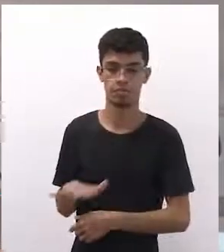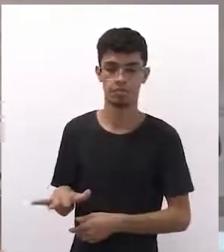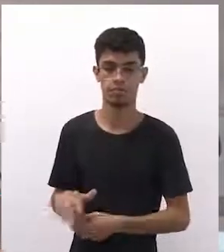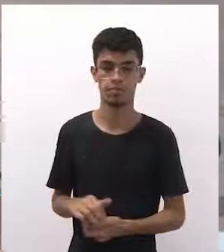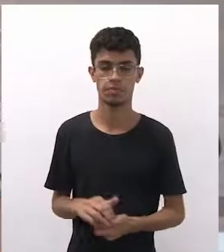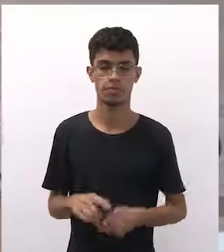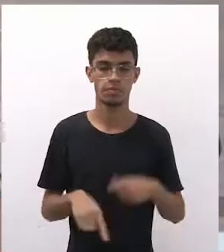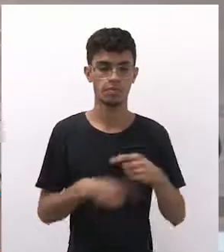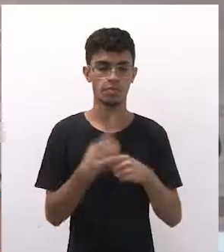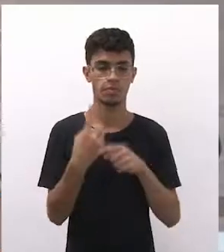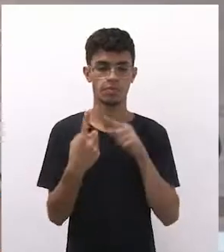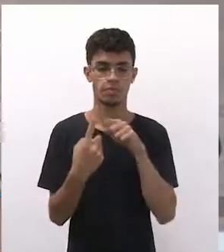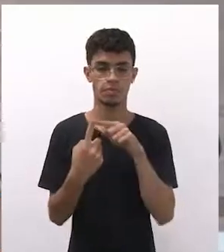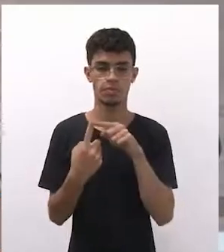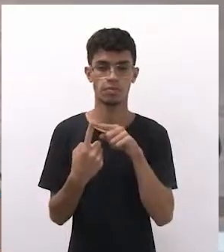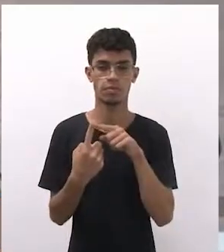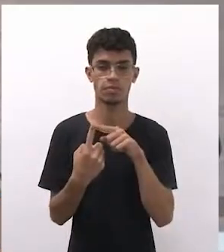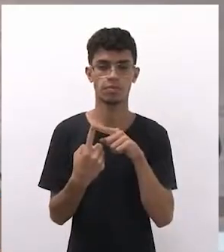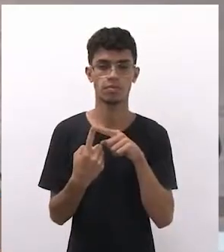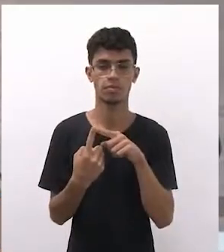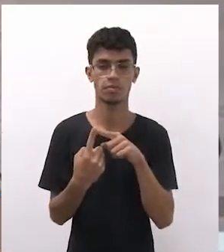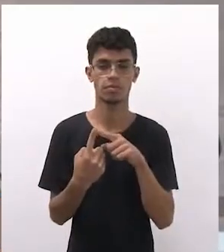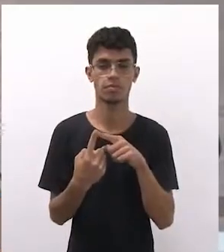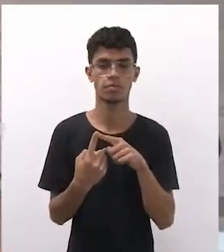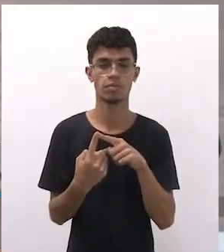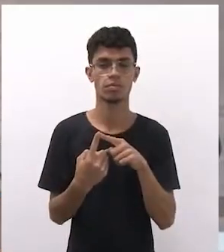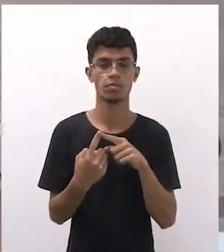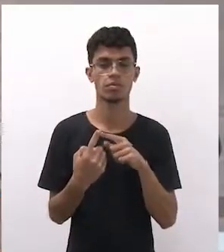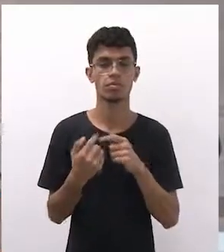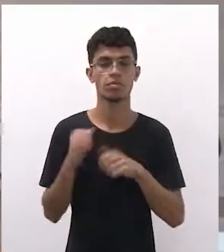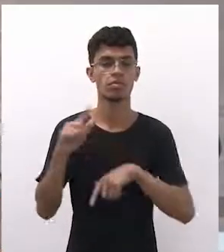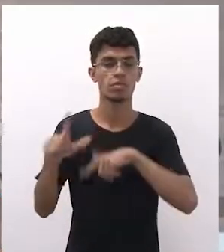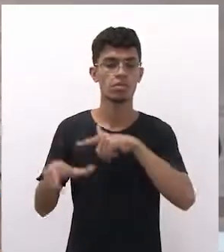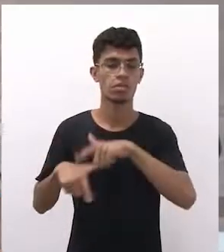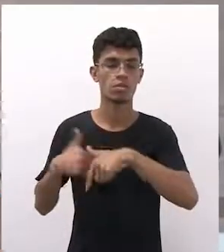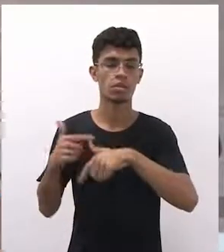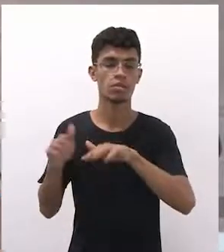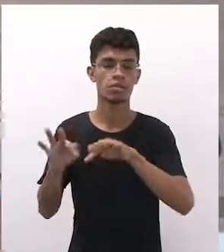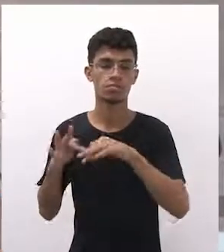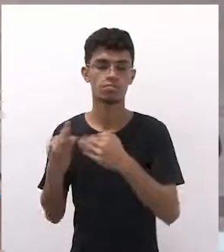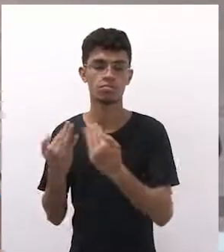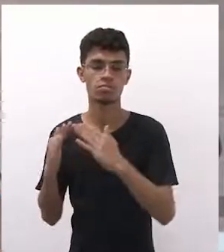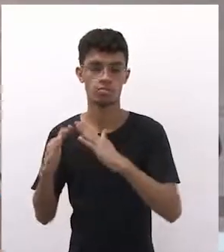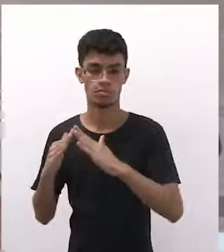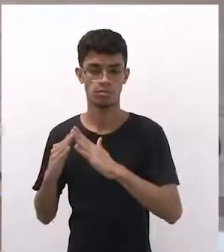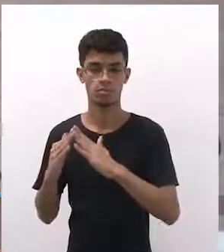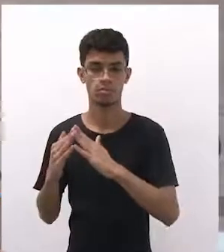A primeira delas é o trabalho doméstico infantil,